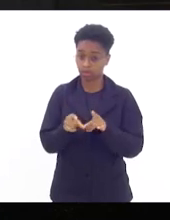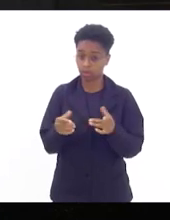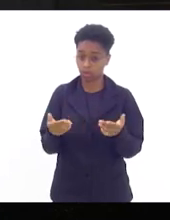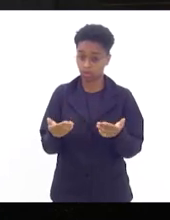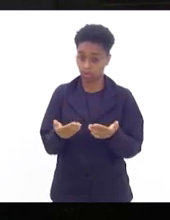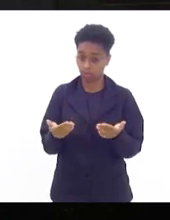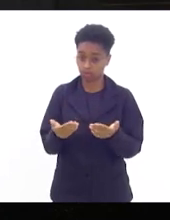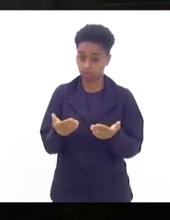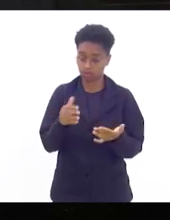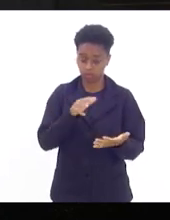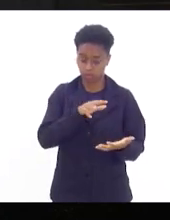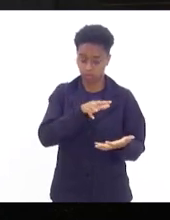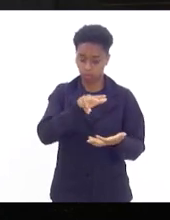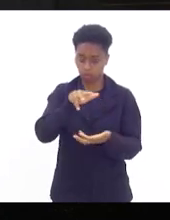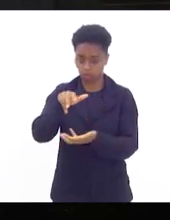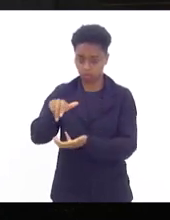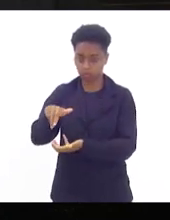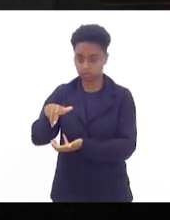ordem mundial,